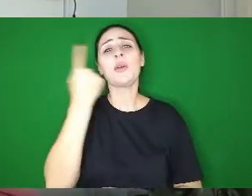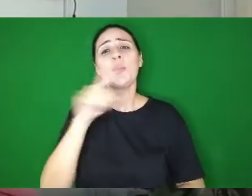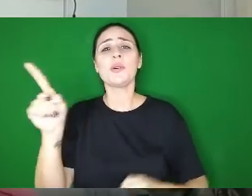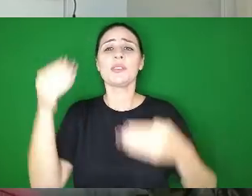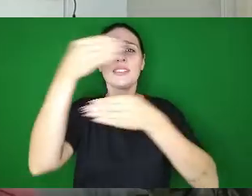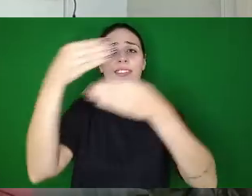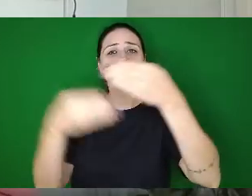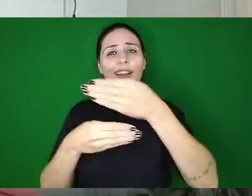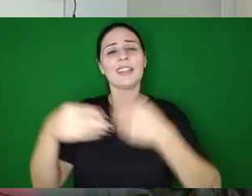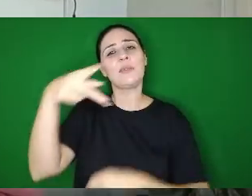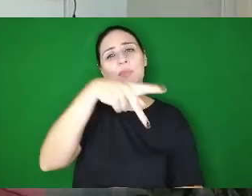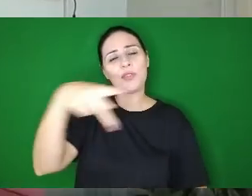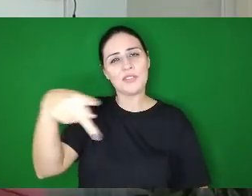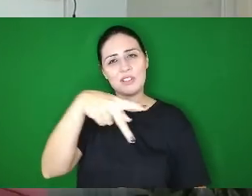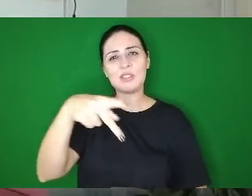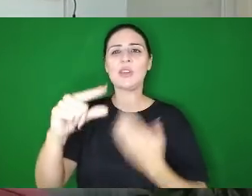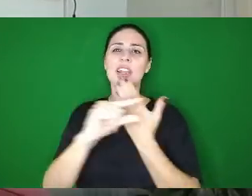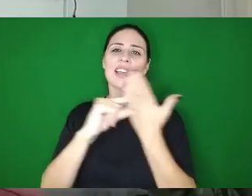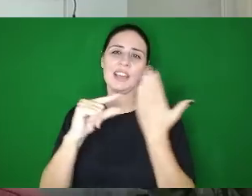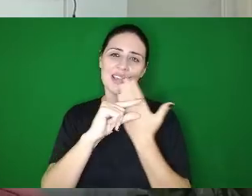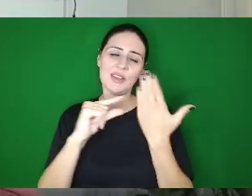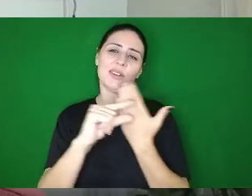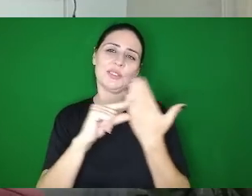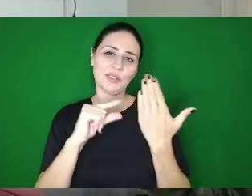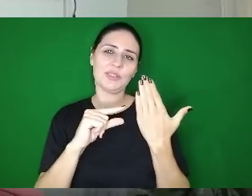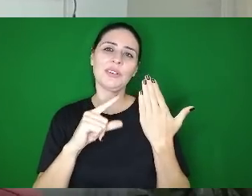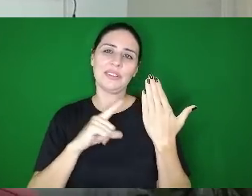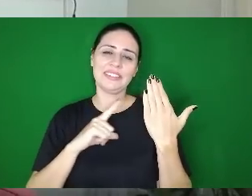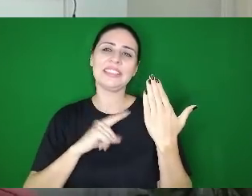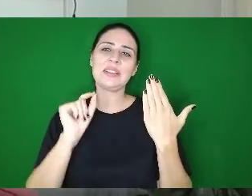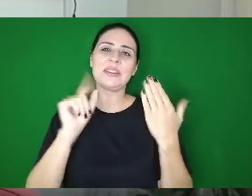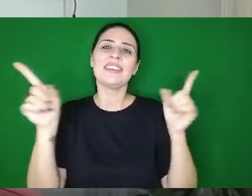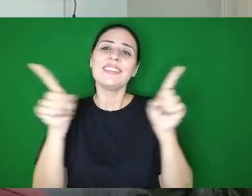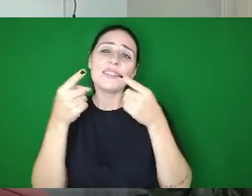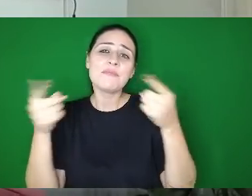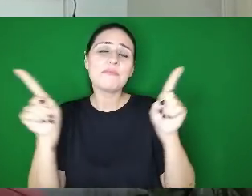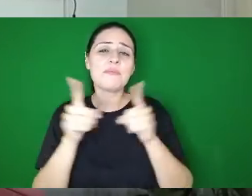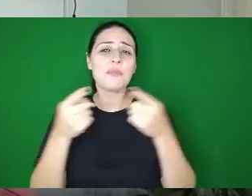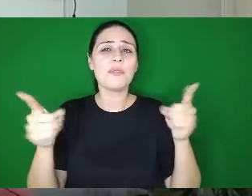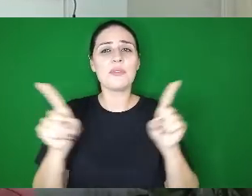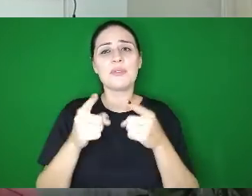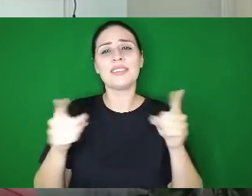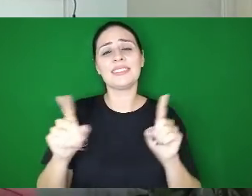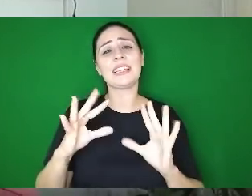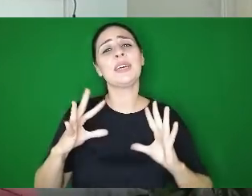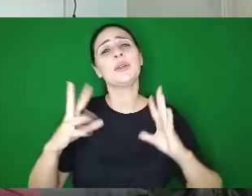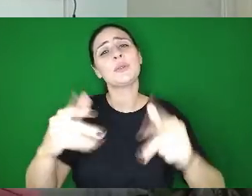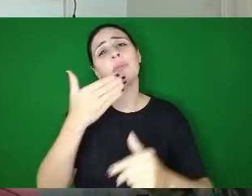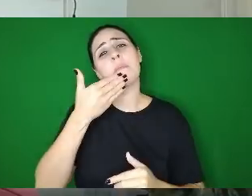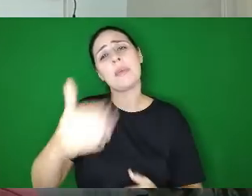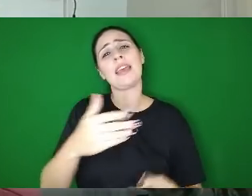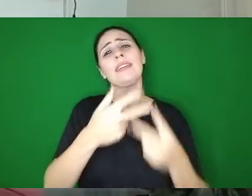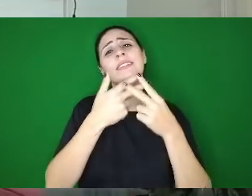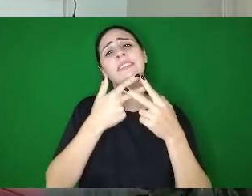professora, do Lenine, vamos colocar um trechinho da música, né? Mesmo que tudo pede um pouco mais de calma, até quando o corpo pede